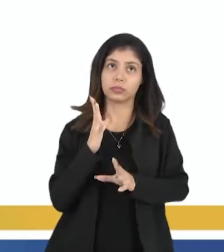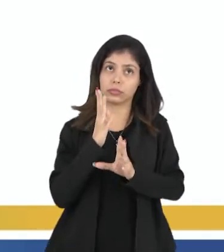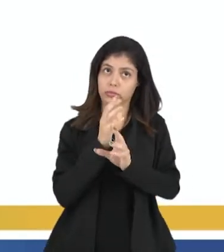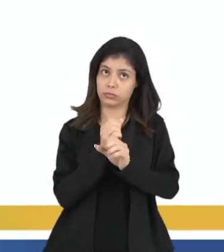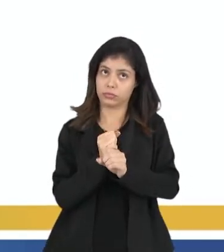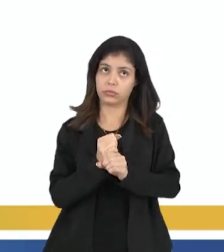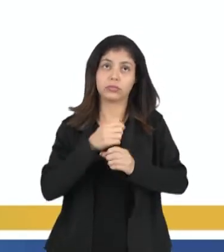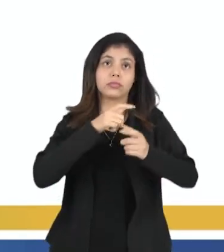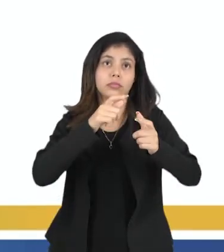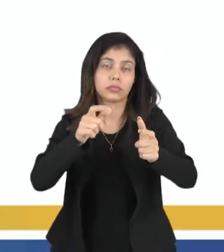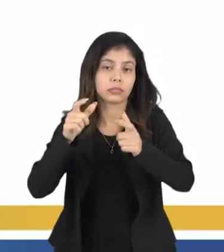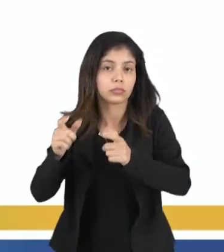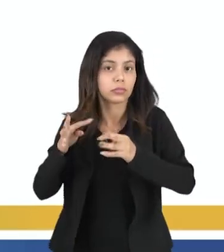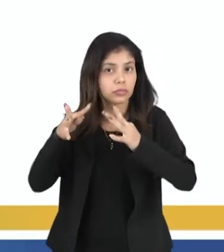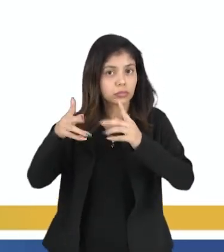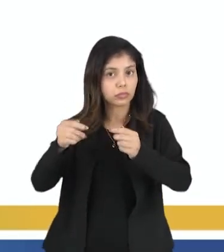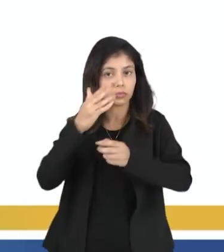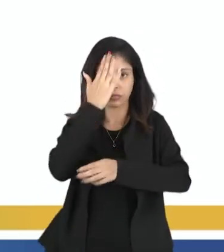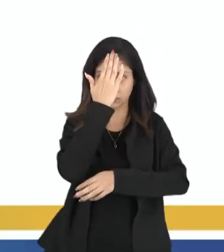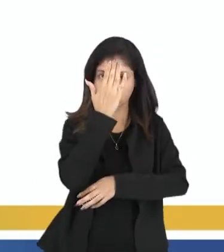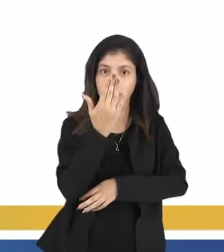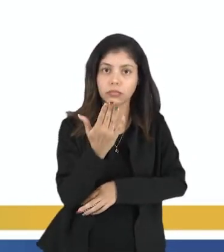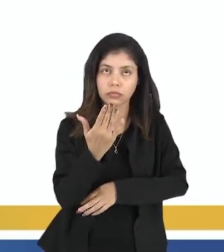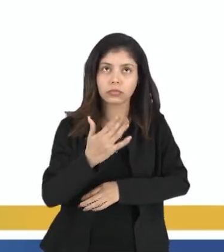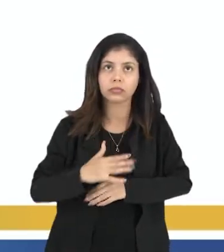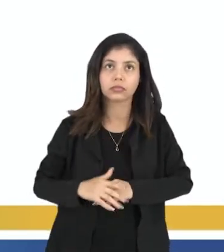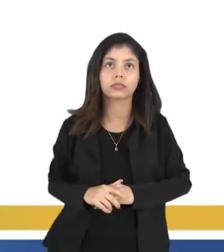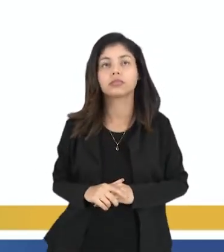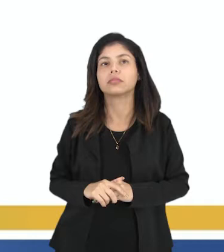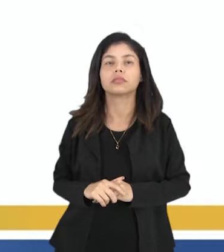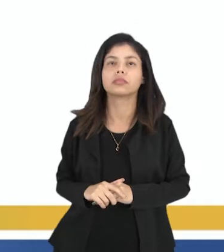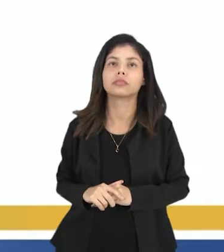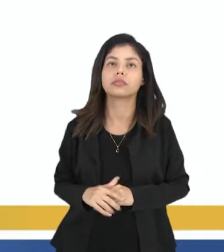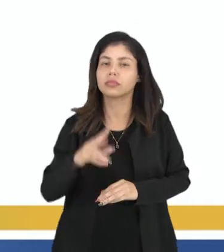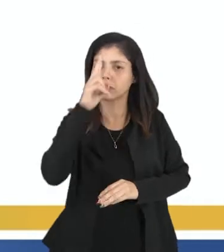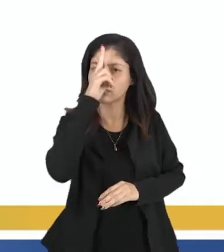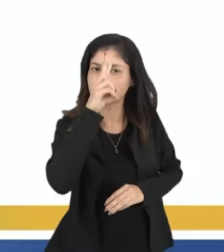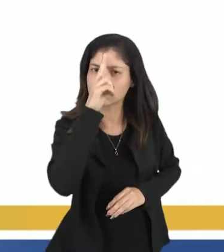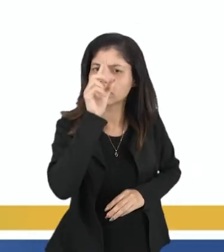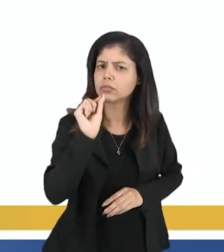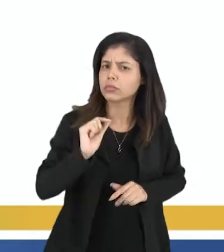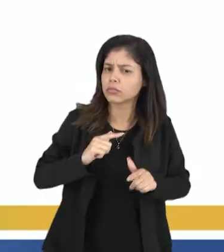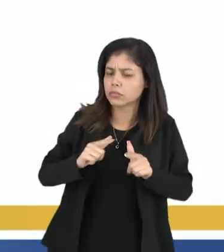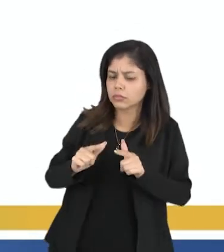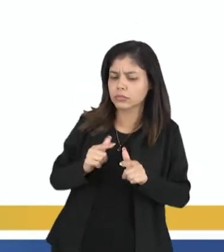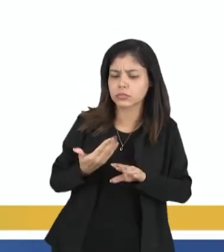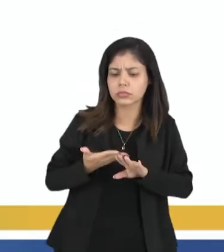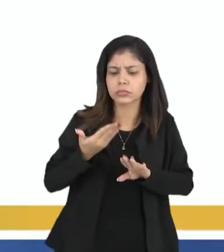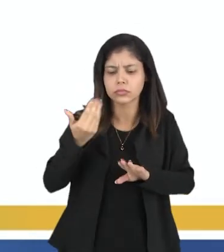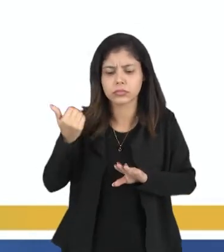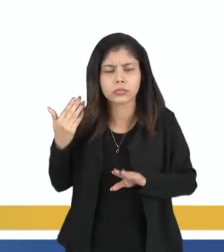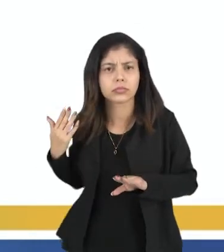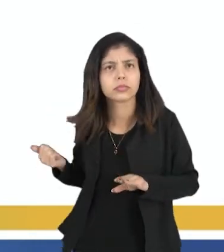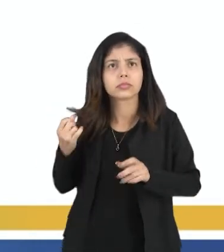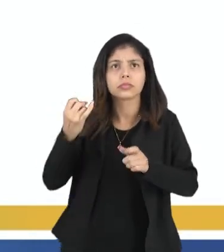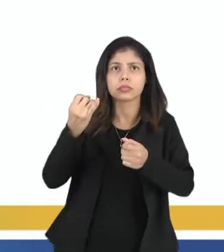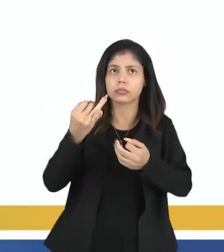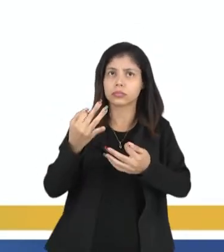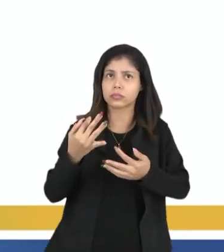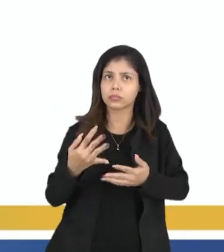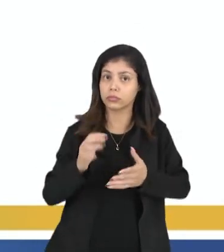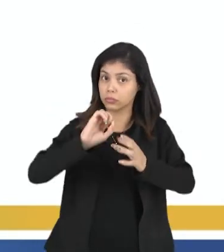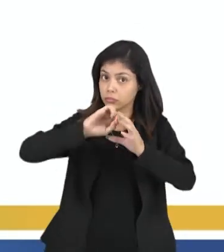somar as áreas de todas as suas fases E aí lembrando do que foi trabalhado anteriormente sobre